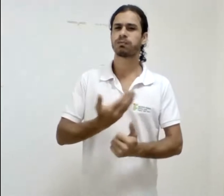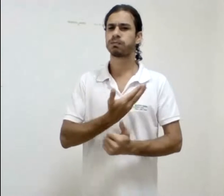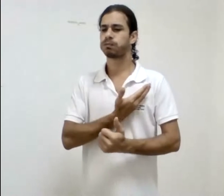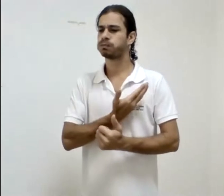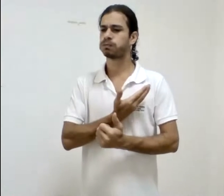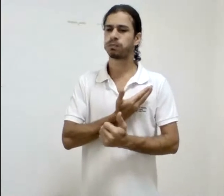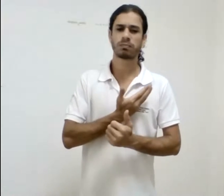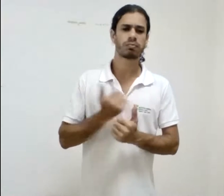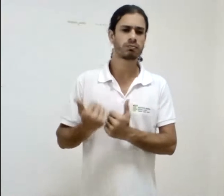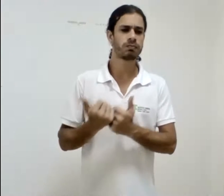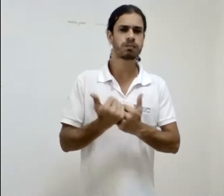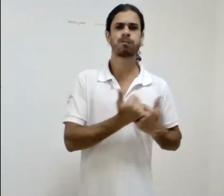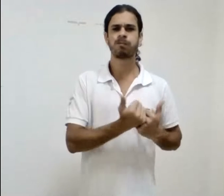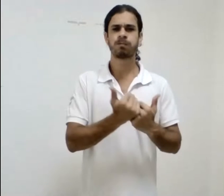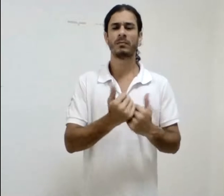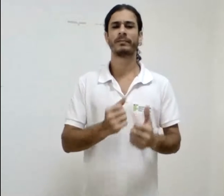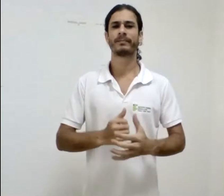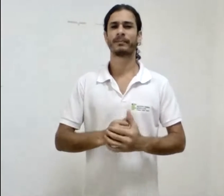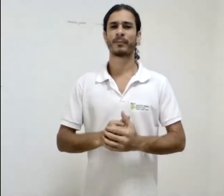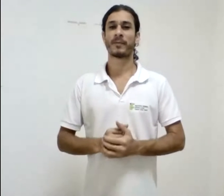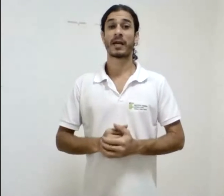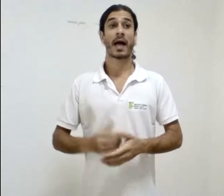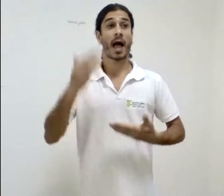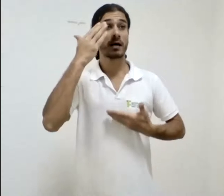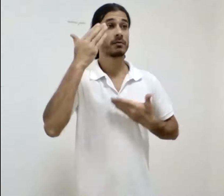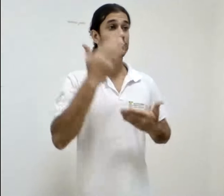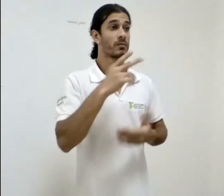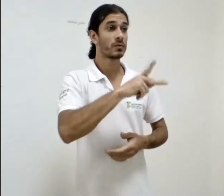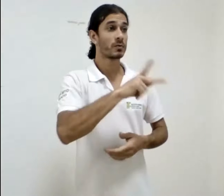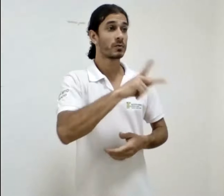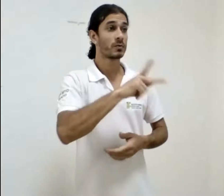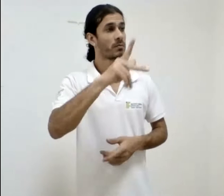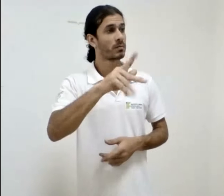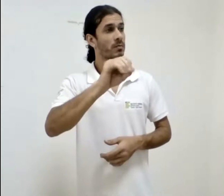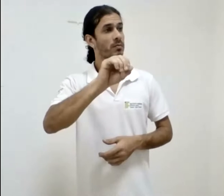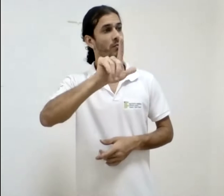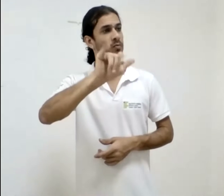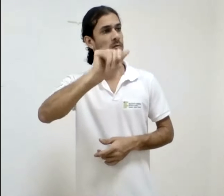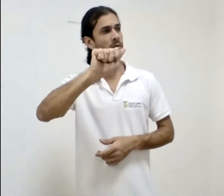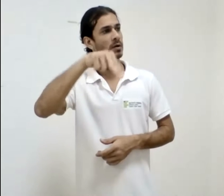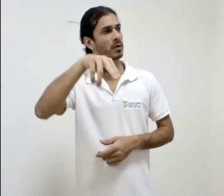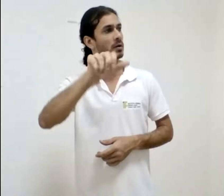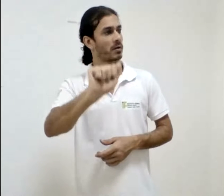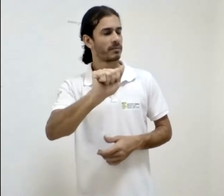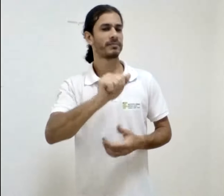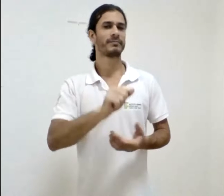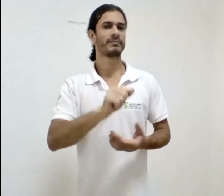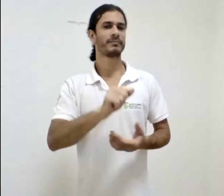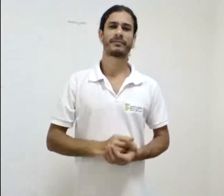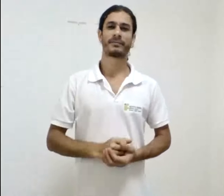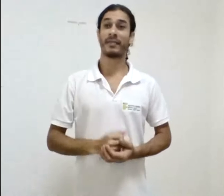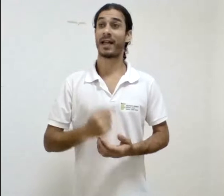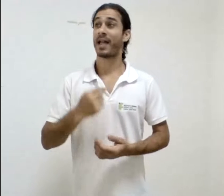de agradecer o convite a mim formulado. Eu confesso que eu fiquei um tanto quanto